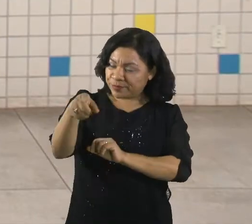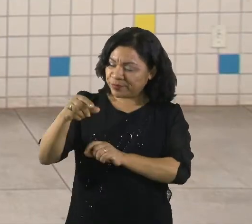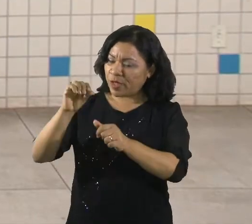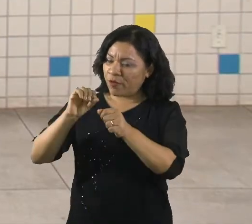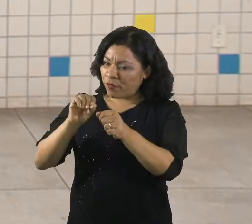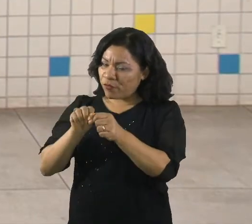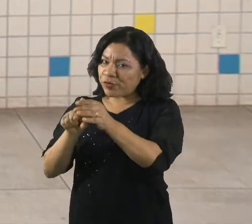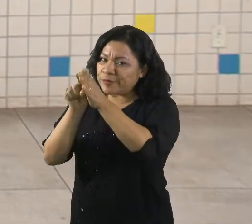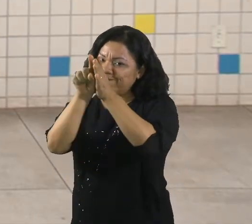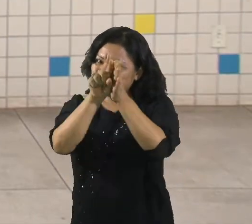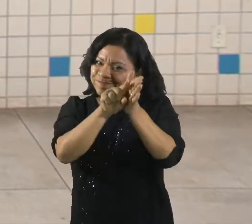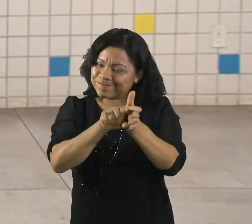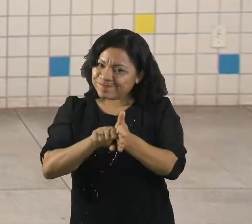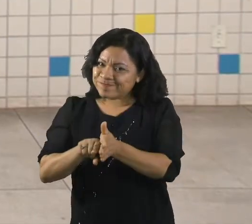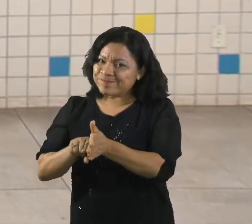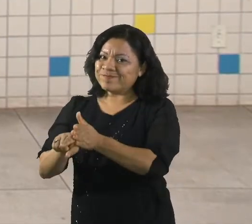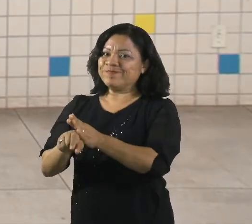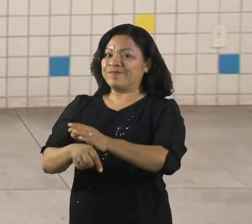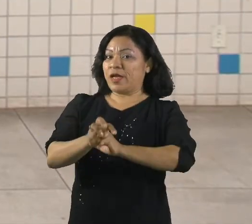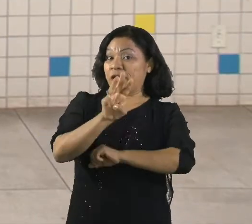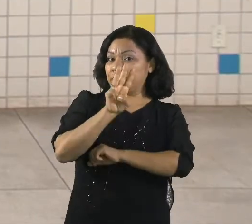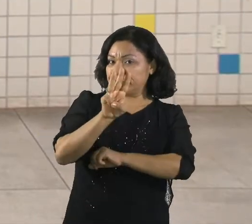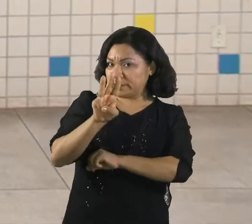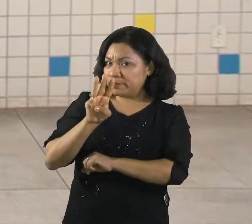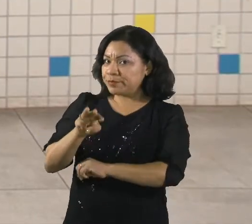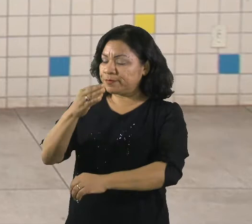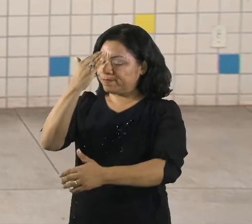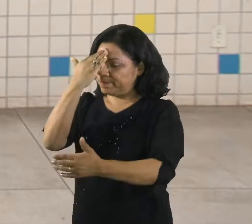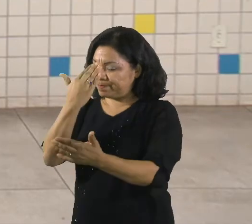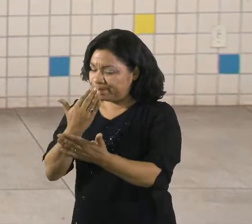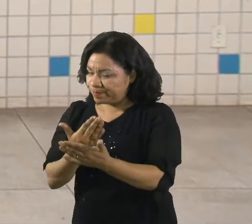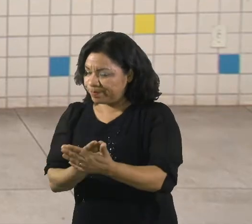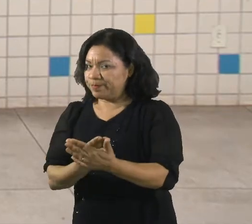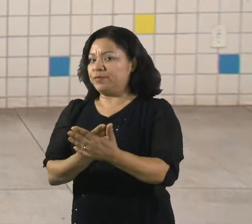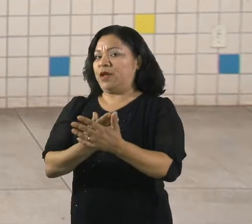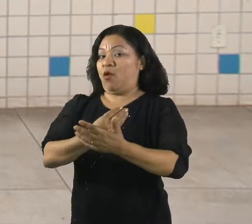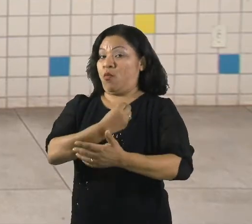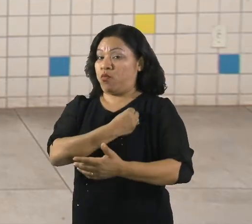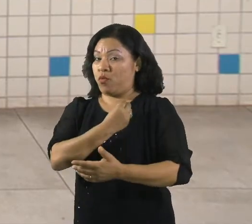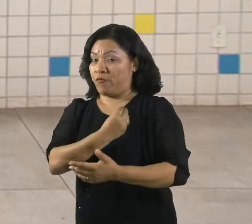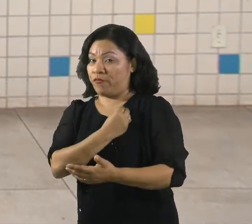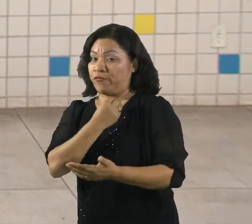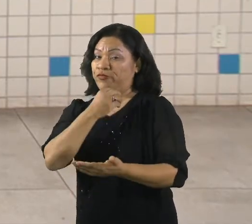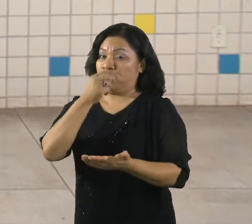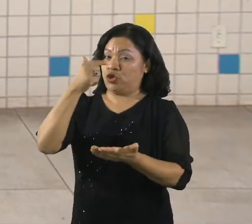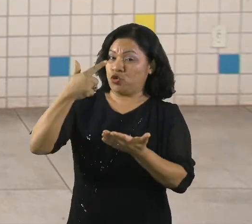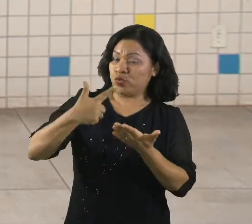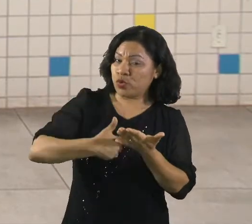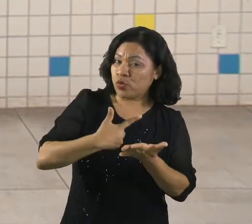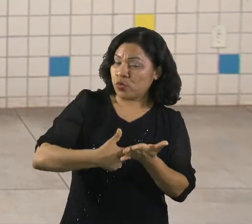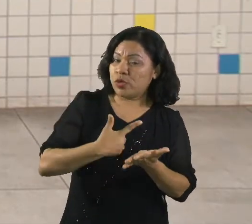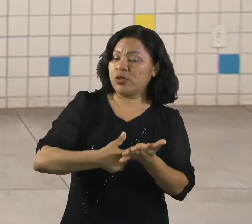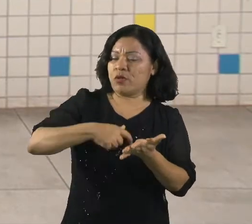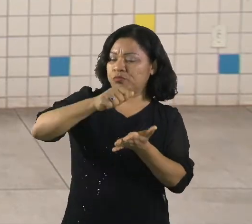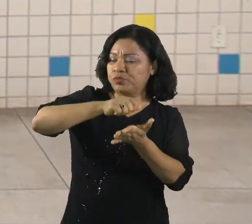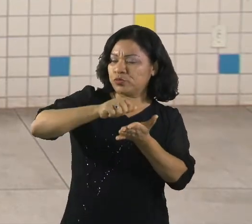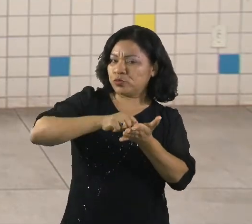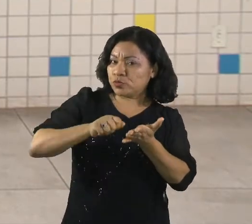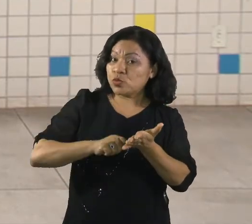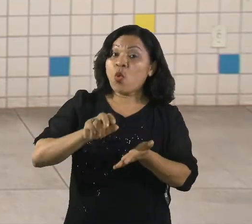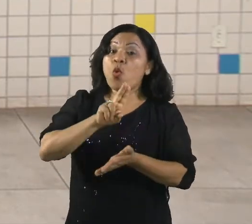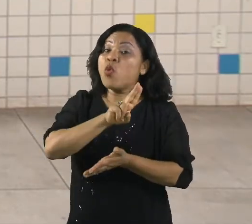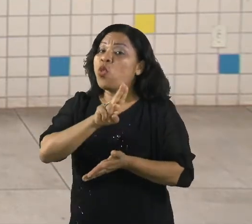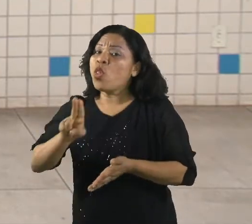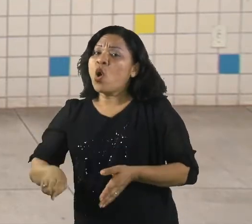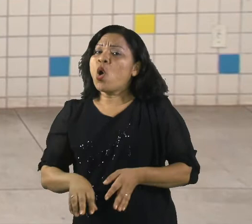pesquisa em sites confiáveis sobre a vida e obra desse escritor, saber o nome completo